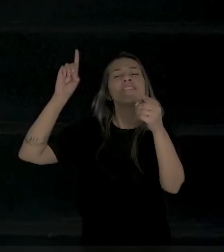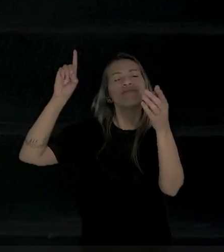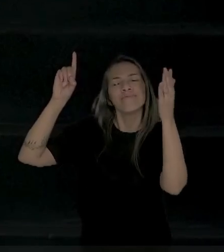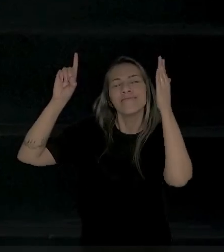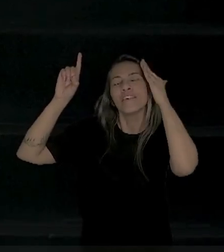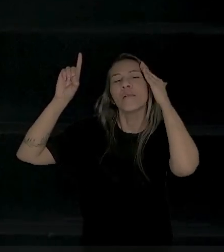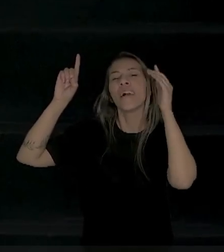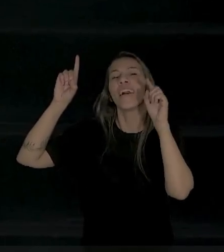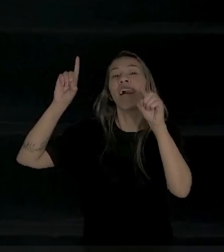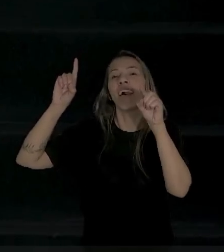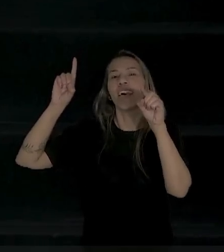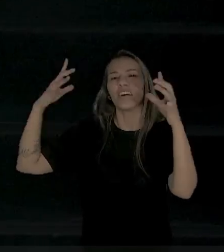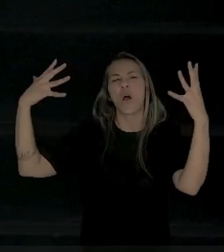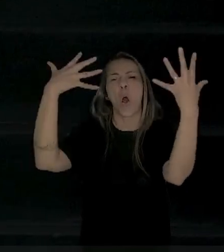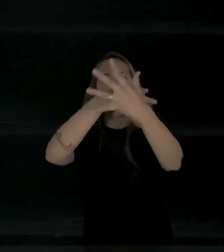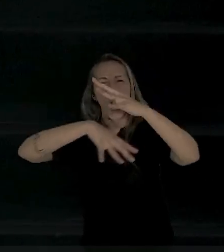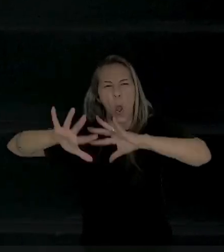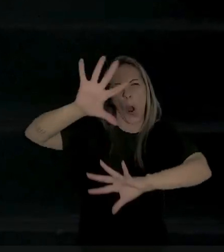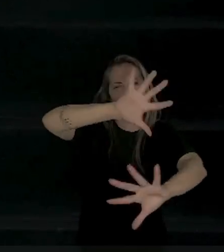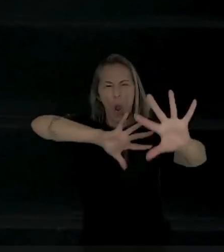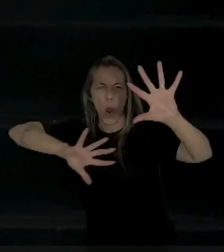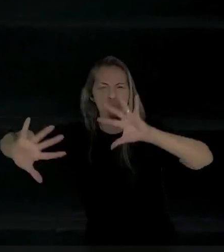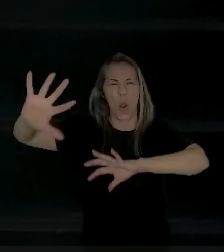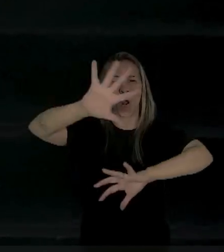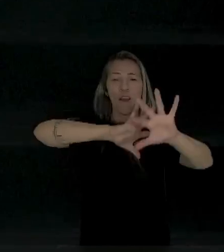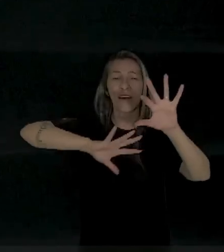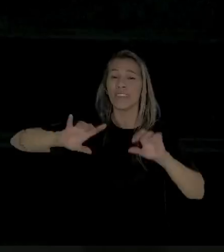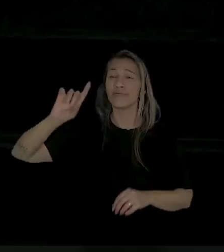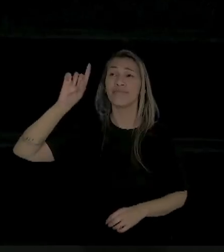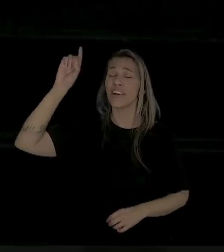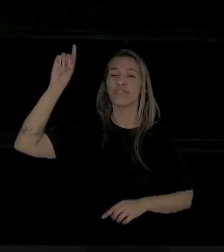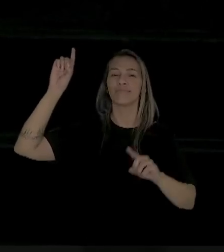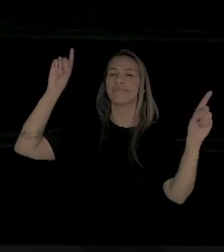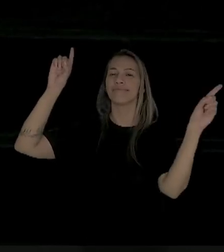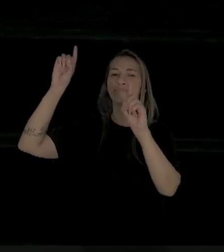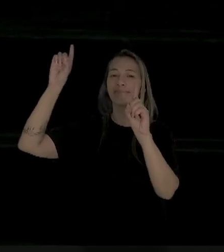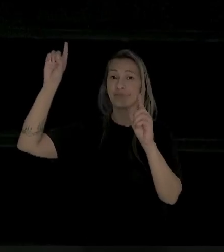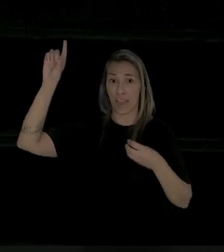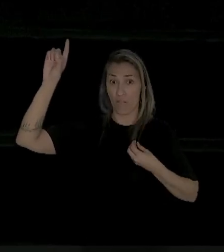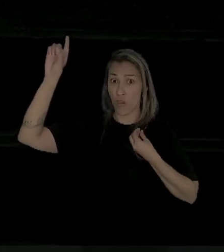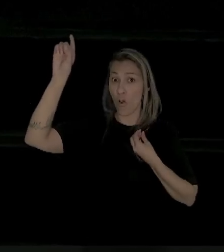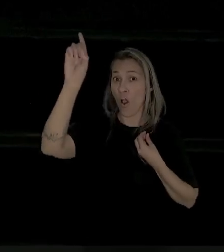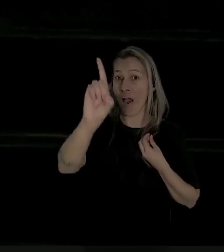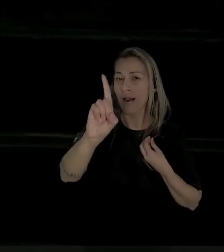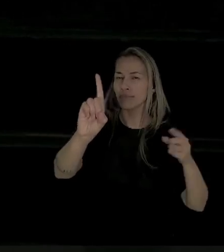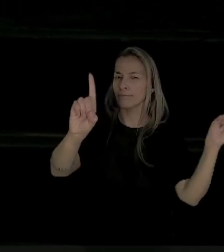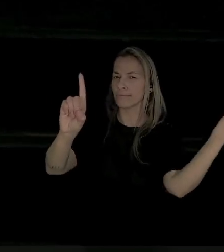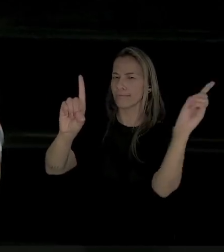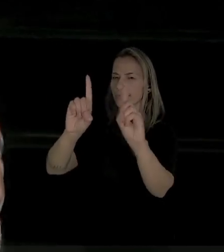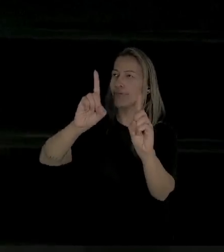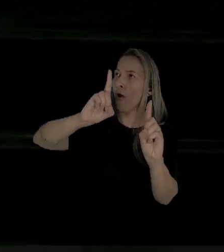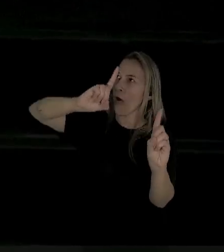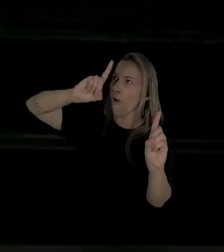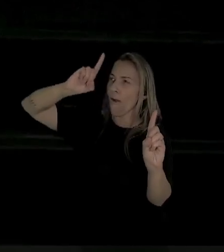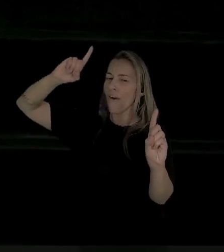essa bagunça que você acha que a sua vida está. Não. Ele não está no meio dessa ameaça. Não, não, não, não. O teu Deus não se rebaixa a isso. O